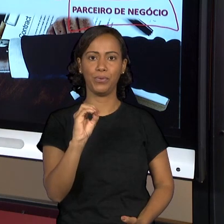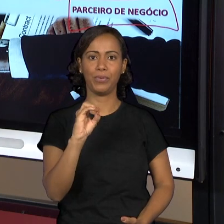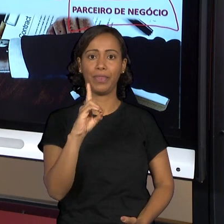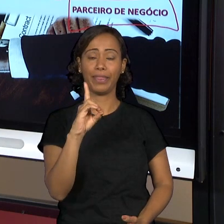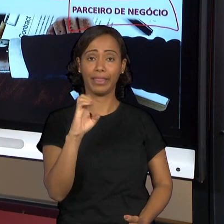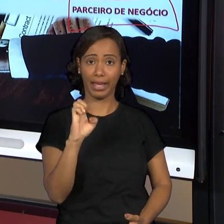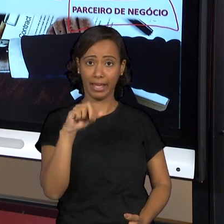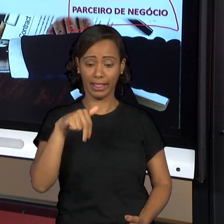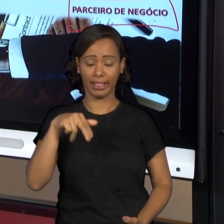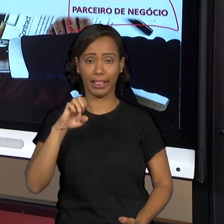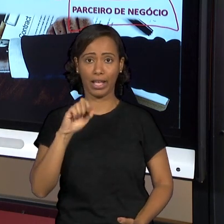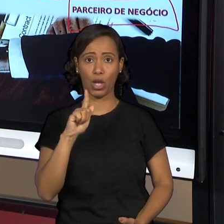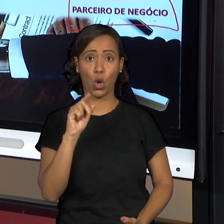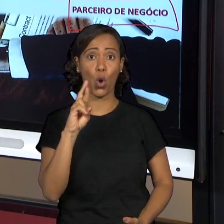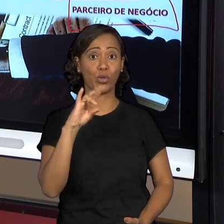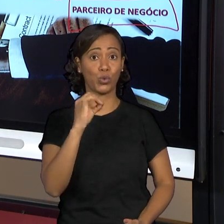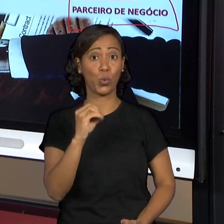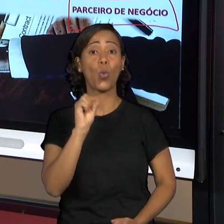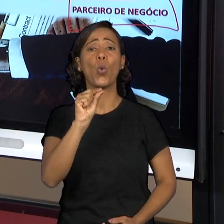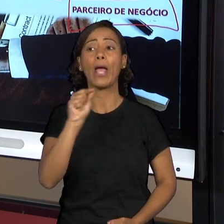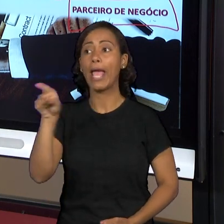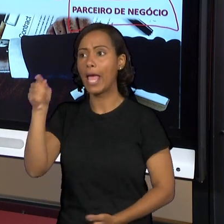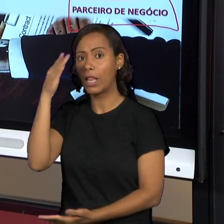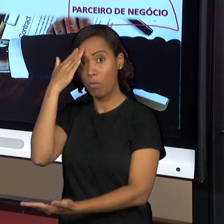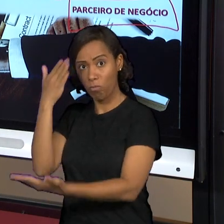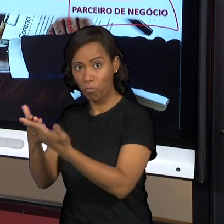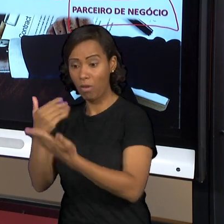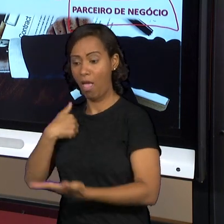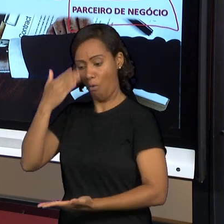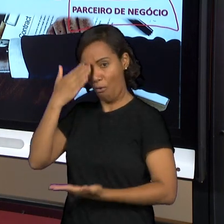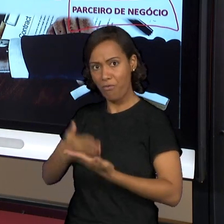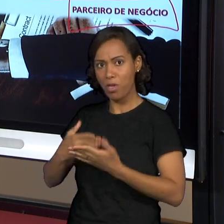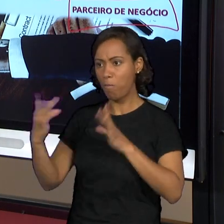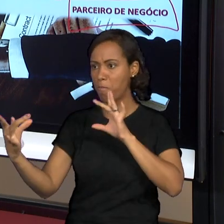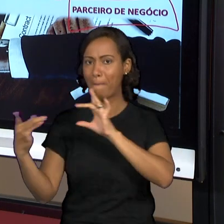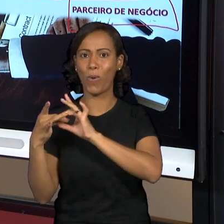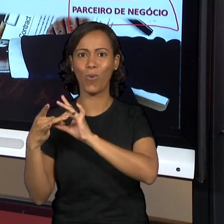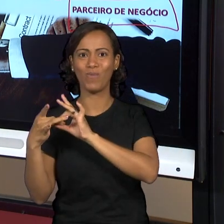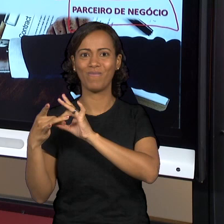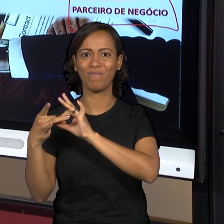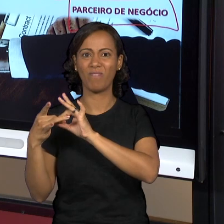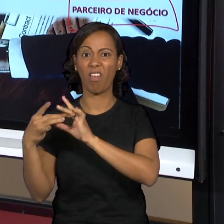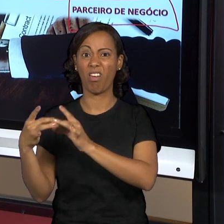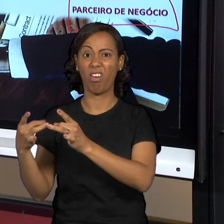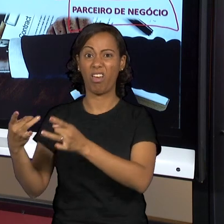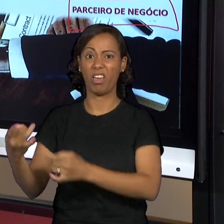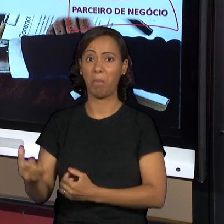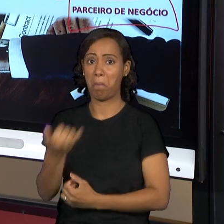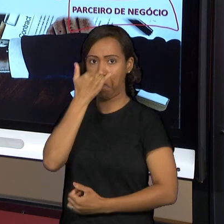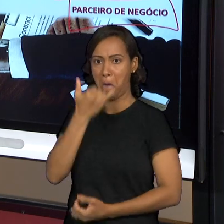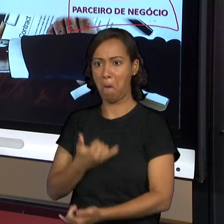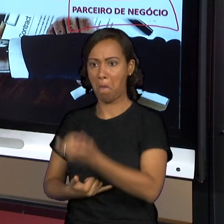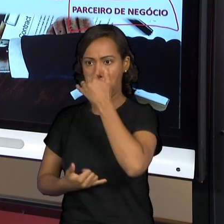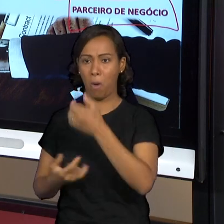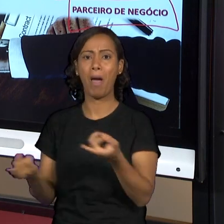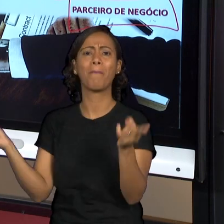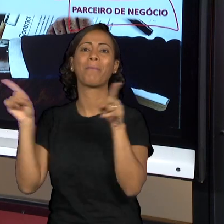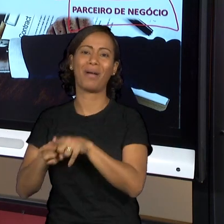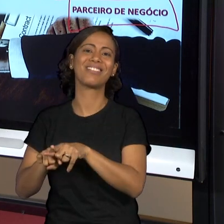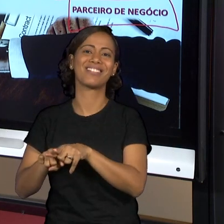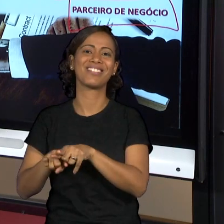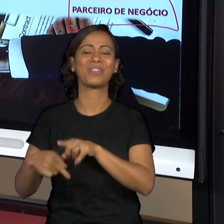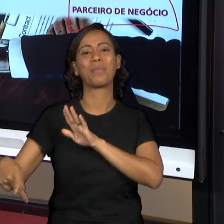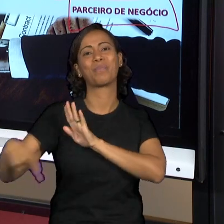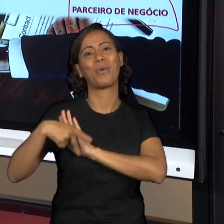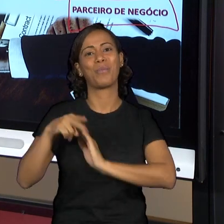está comprometida com o meu negócio e não vai me deixar em momento nenhum fazer com que eu corra risco dentro da minha relação e por